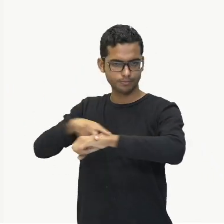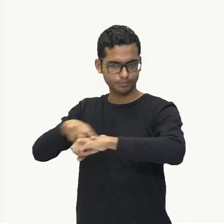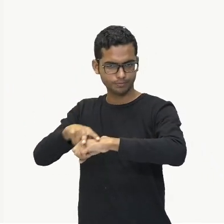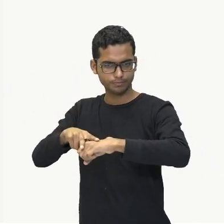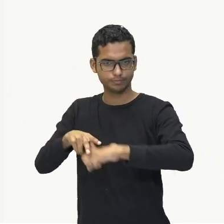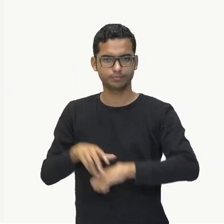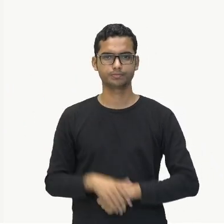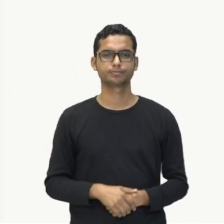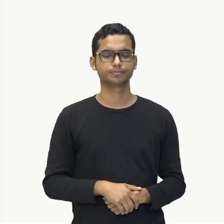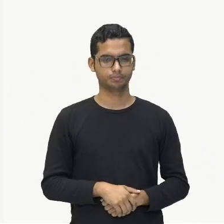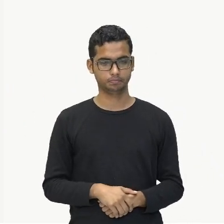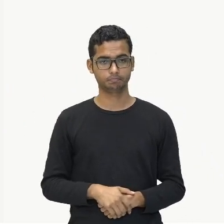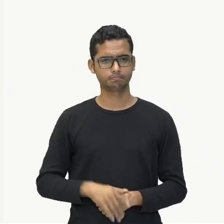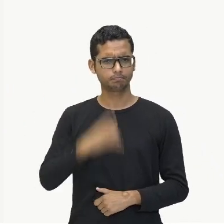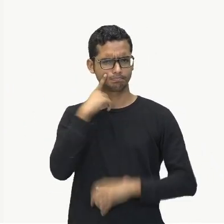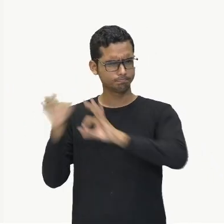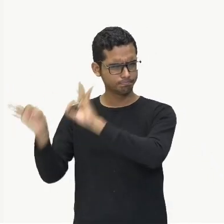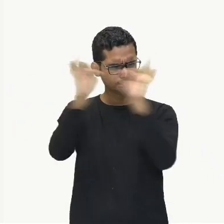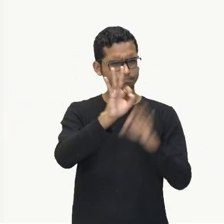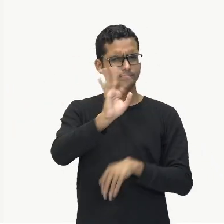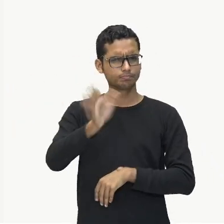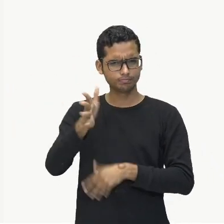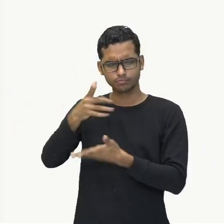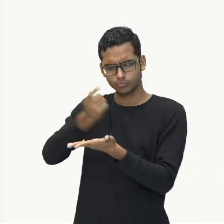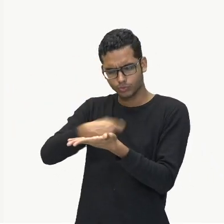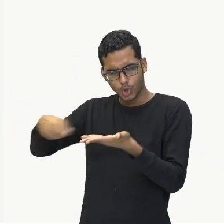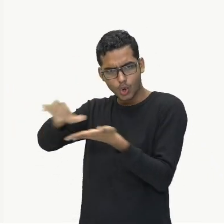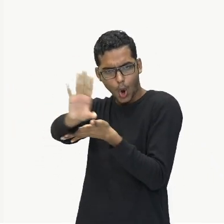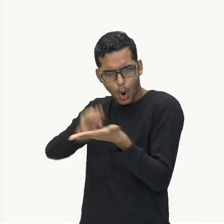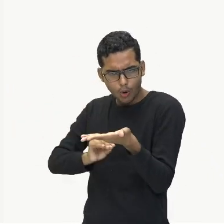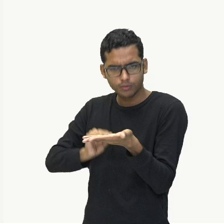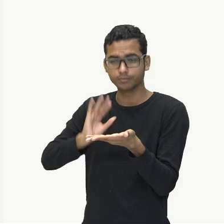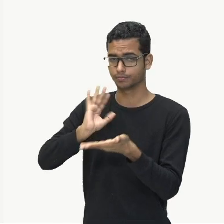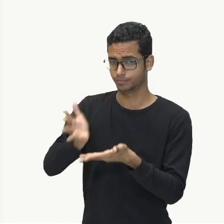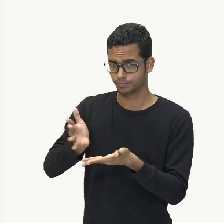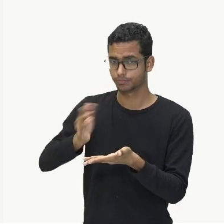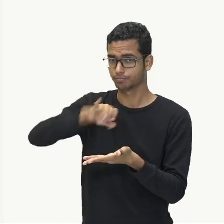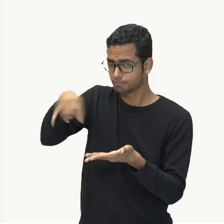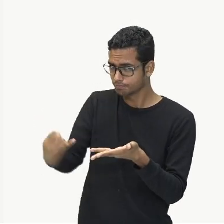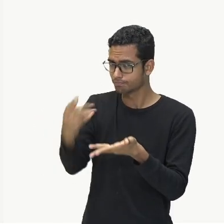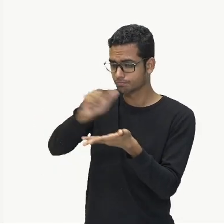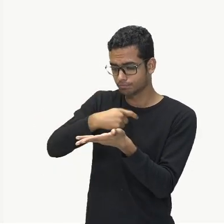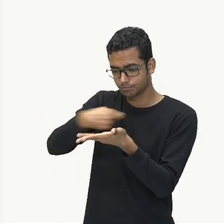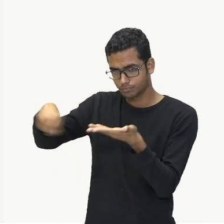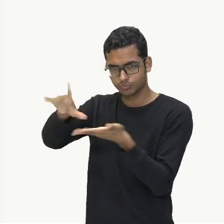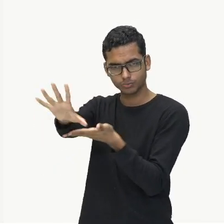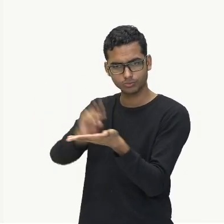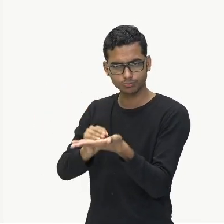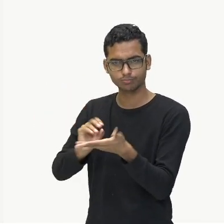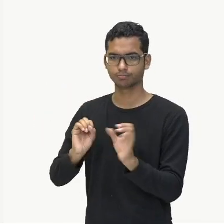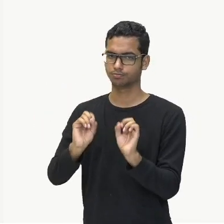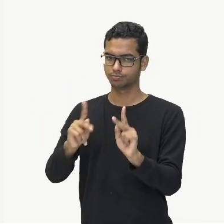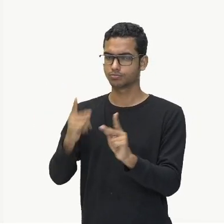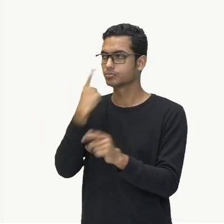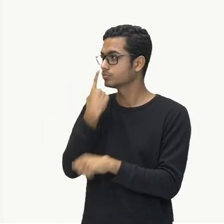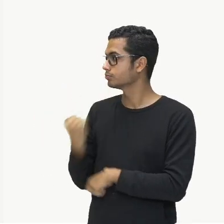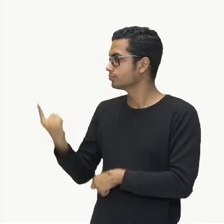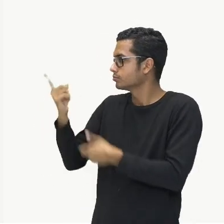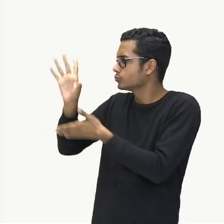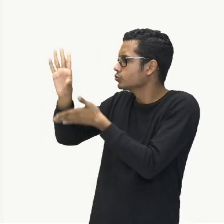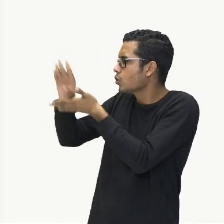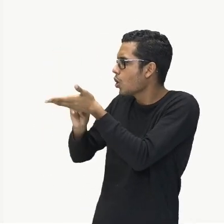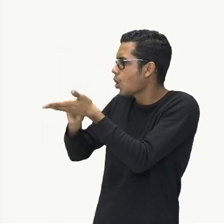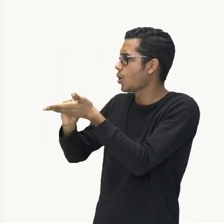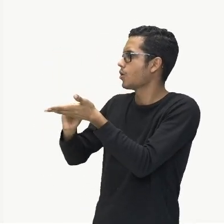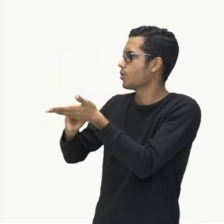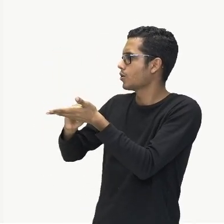Aqui está. Você já deve ter anotado no caderno. Então, a gente vai utilizar essa fórmula. Fórmula